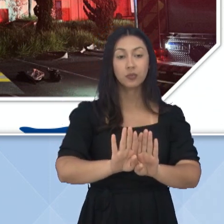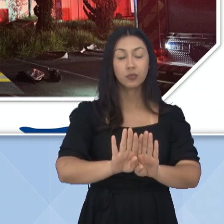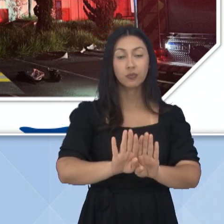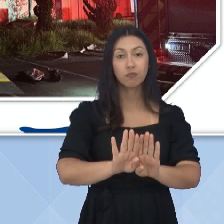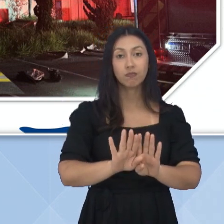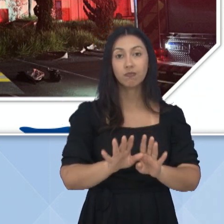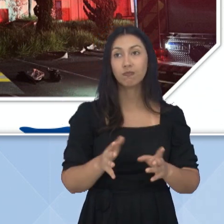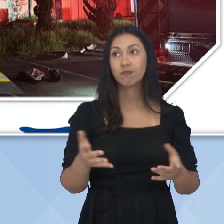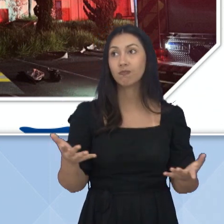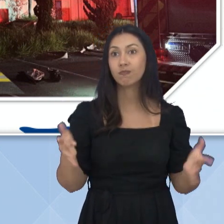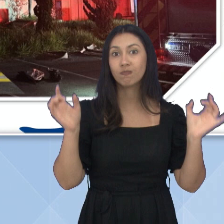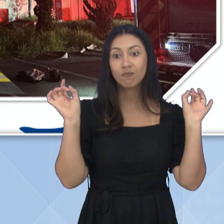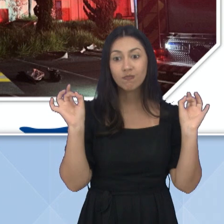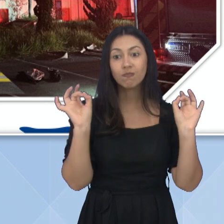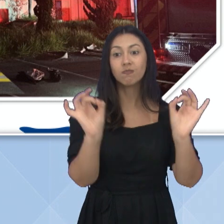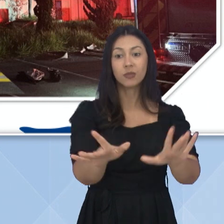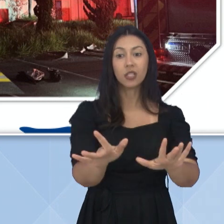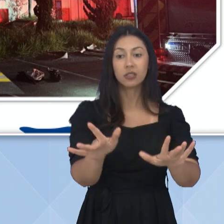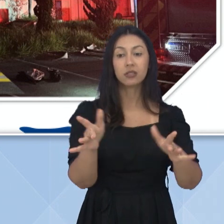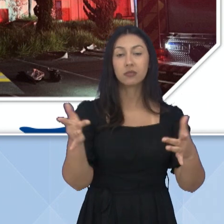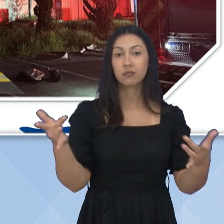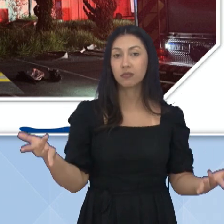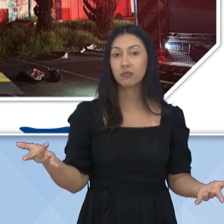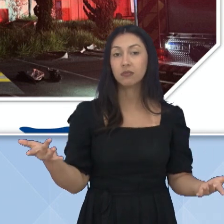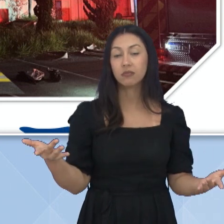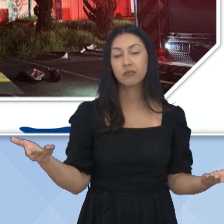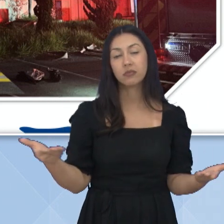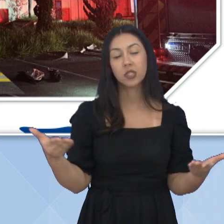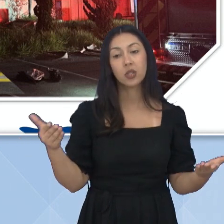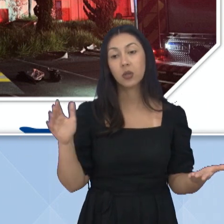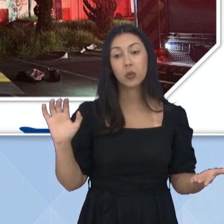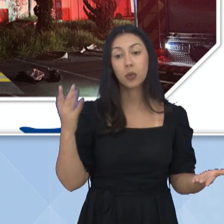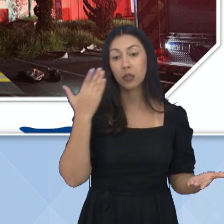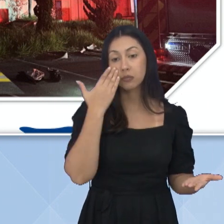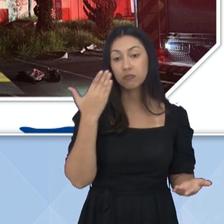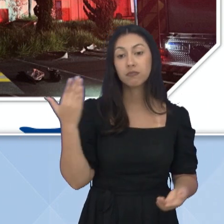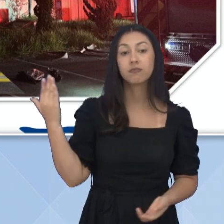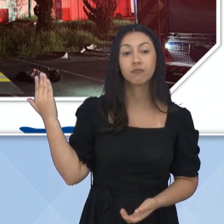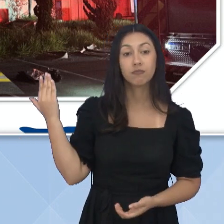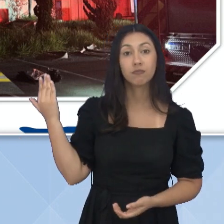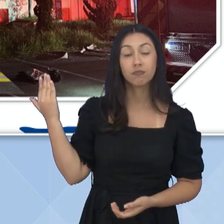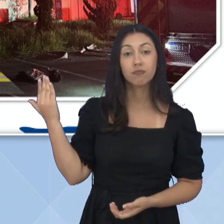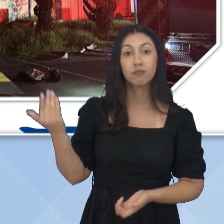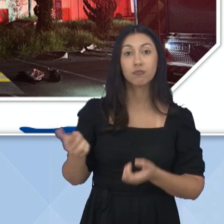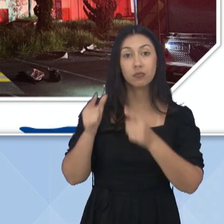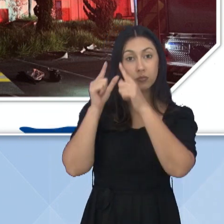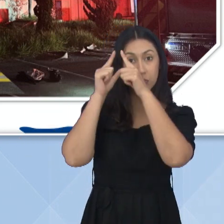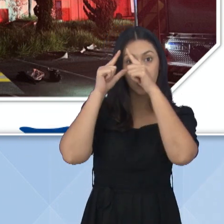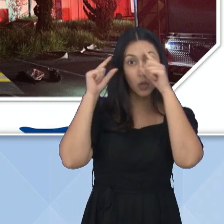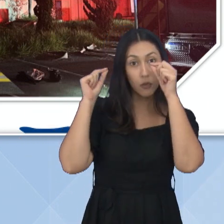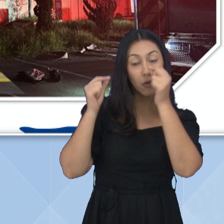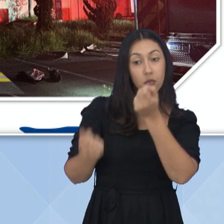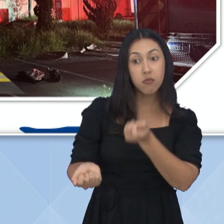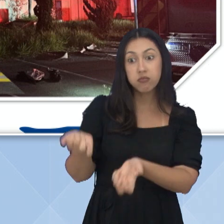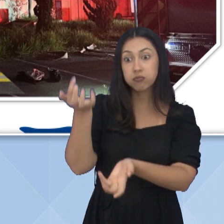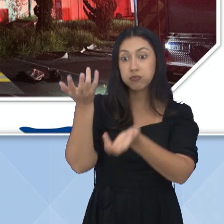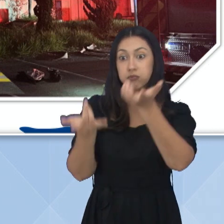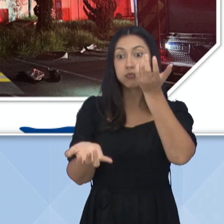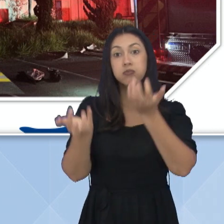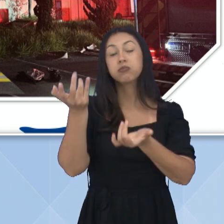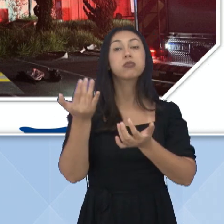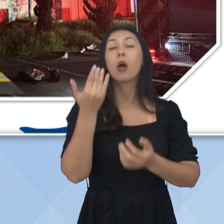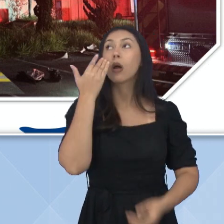sendo abandonada para acontecer o que aconteceu. O incêndio do Provisão. Isso aí é